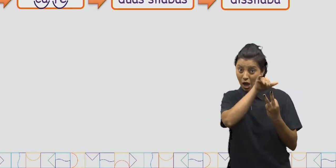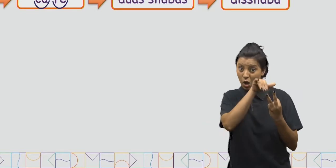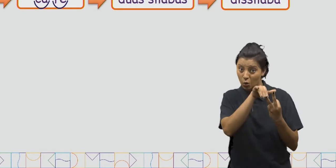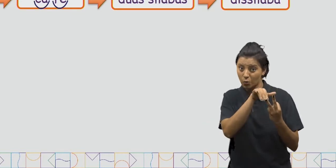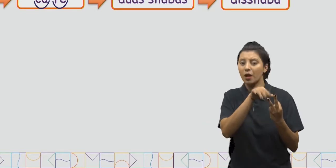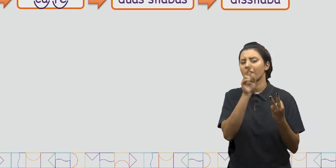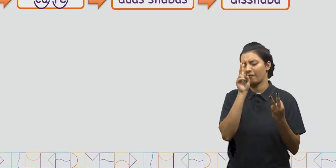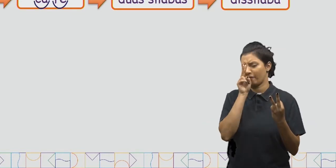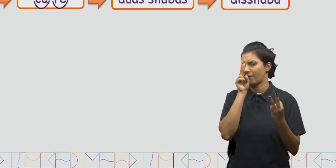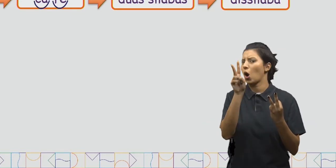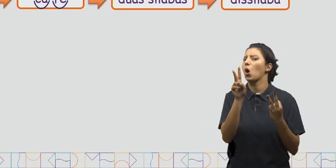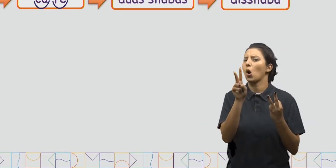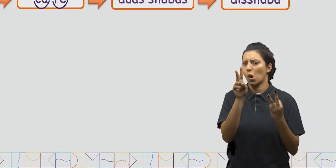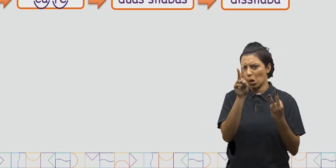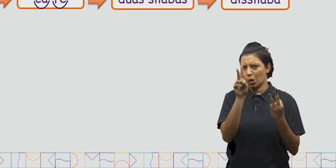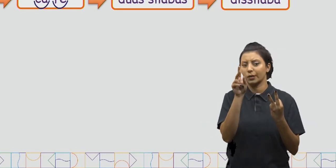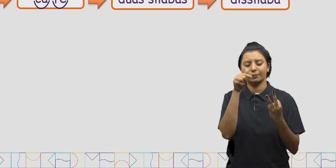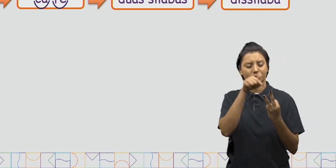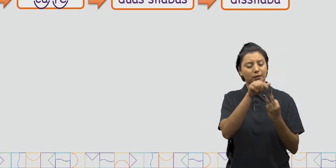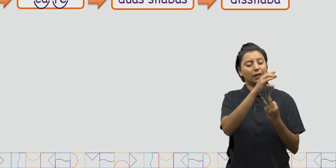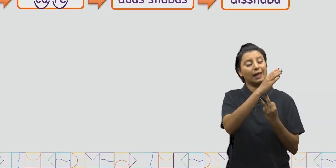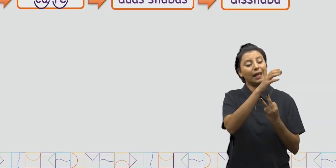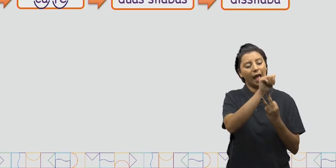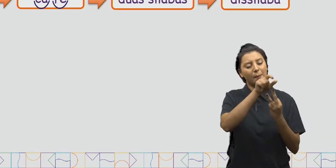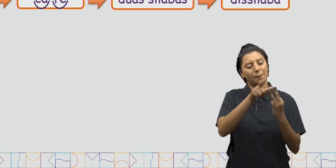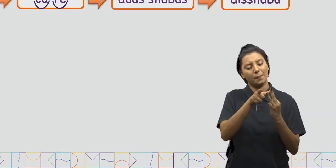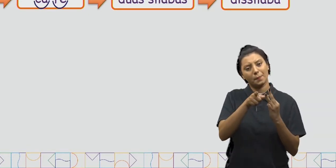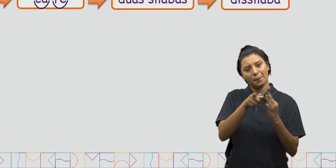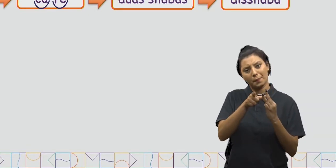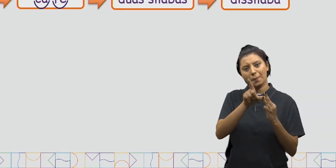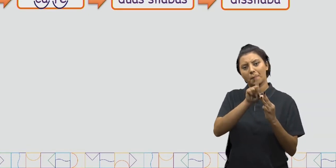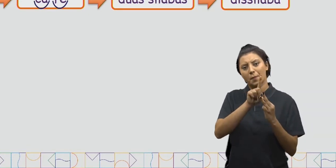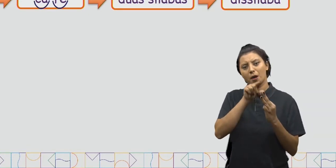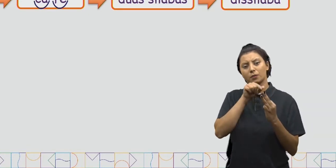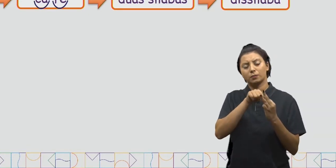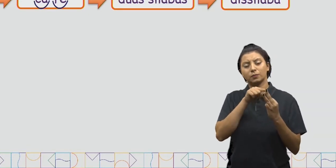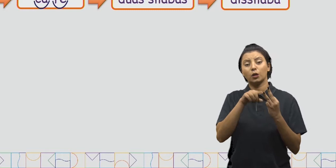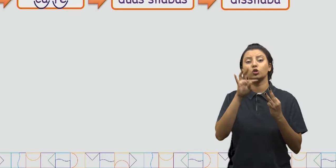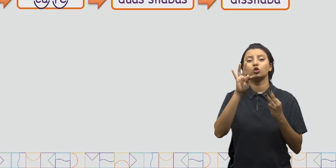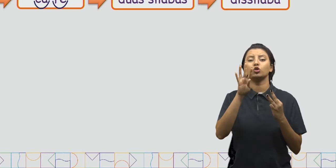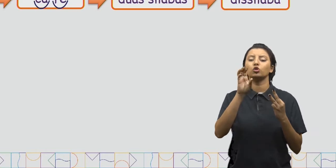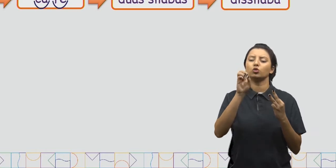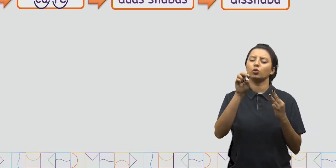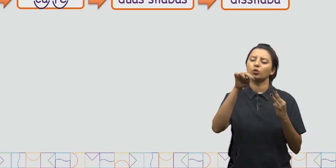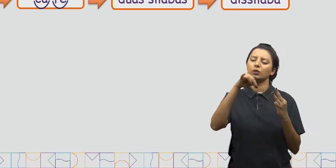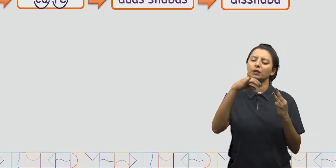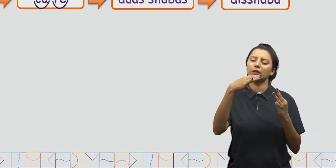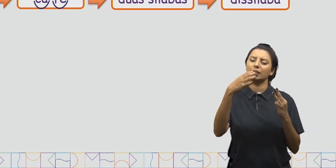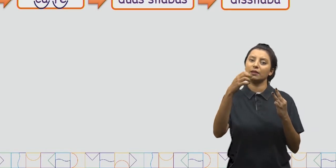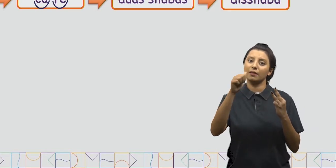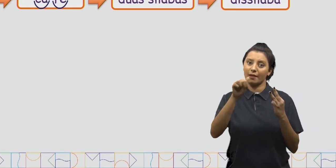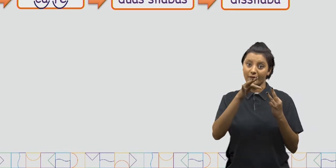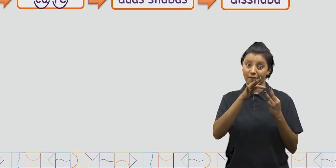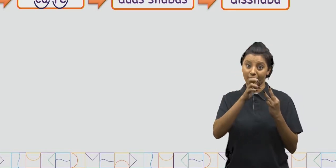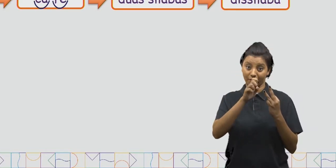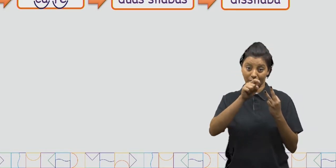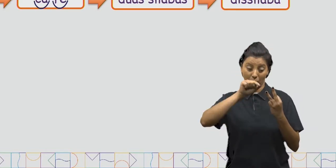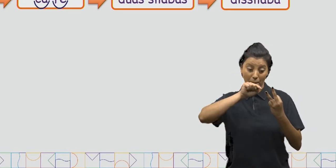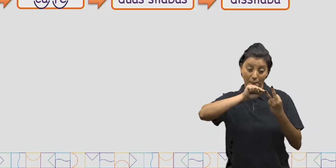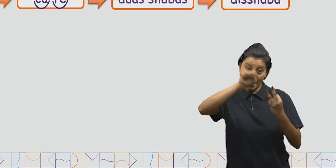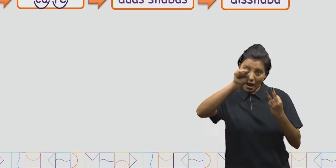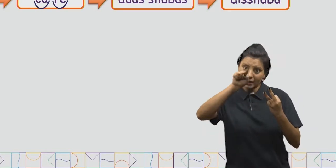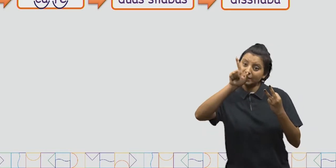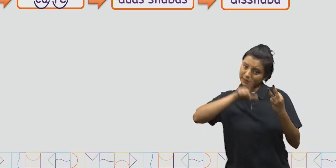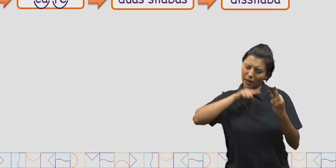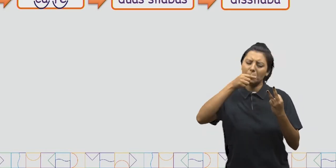última sílaba fé e a penúltima sílaba cá. E a sílaba tônica de café é a sílaba fé, que